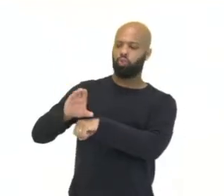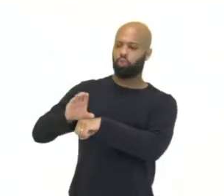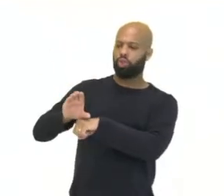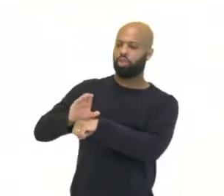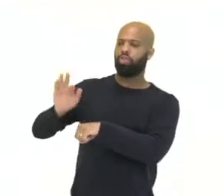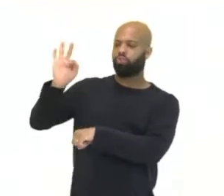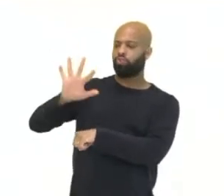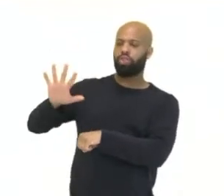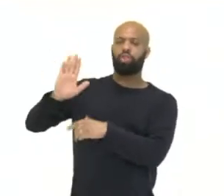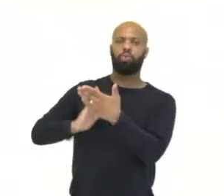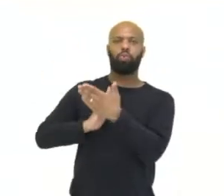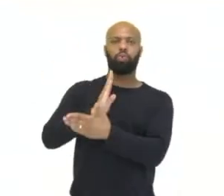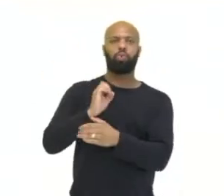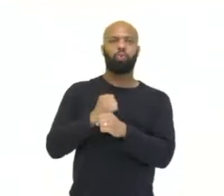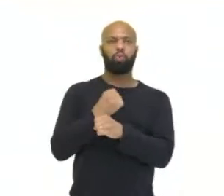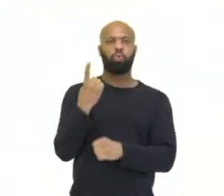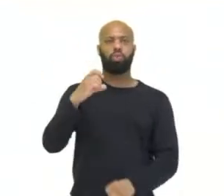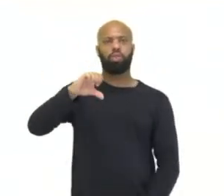promulgada no ano de